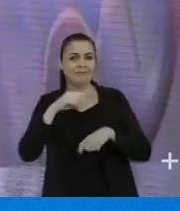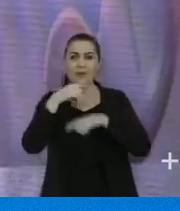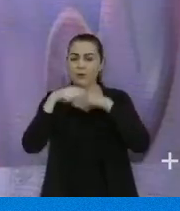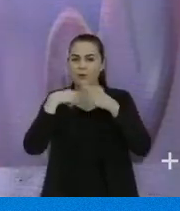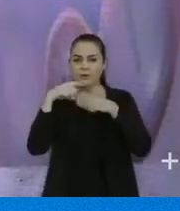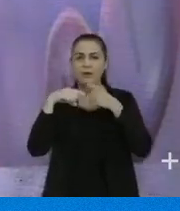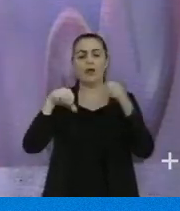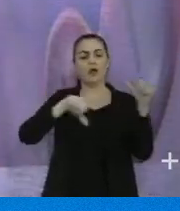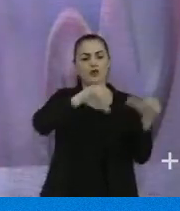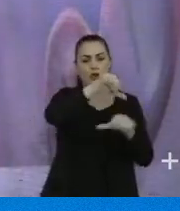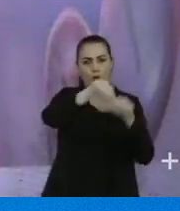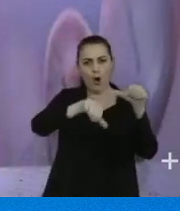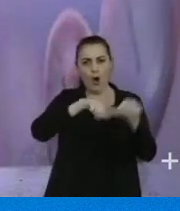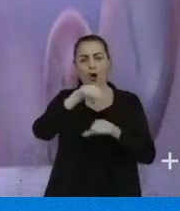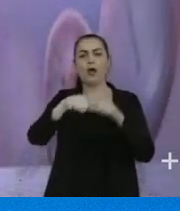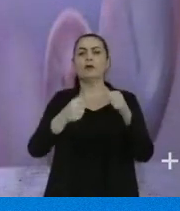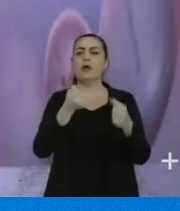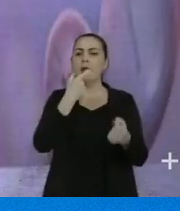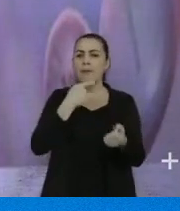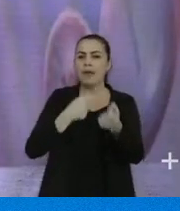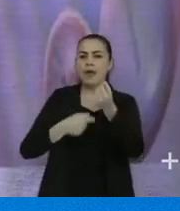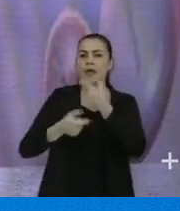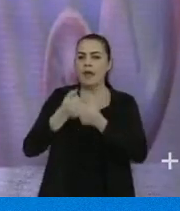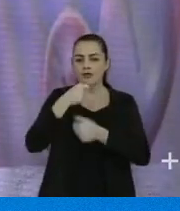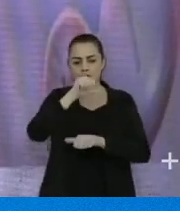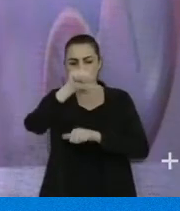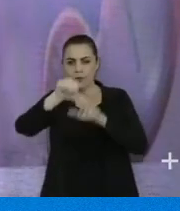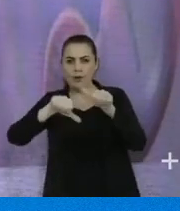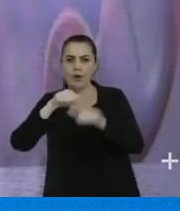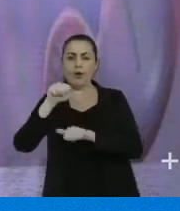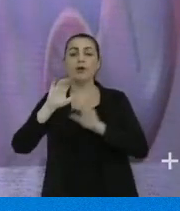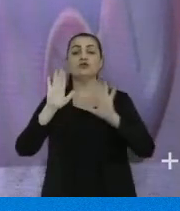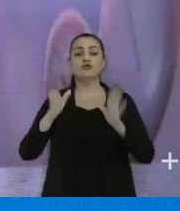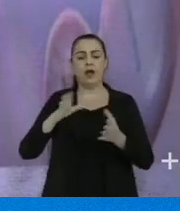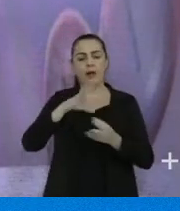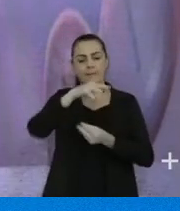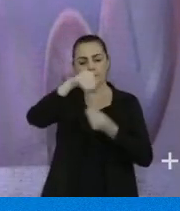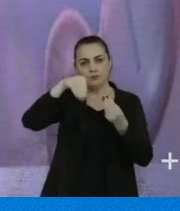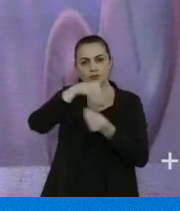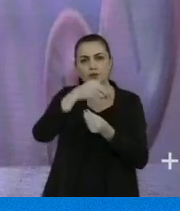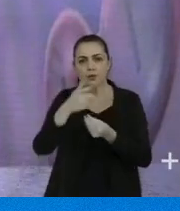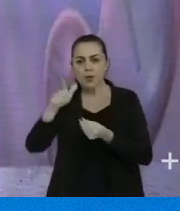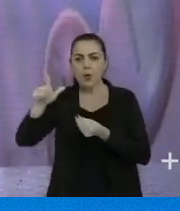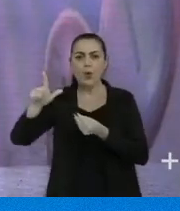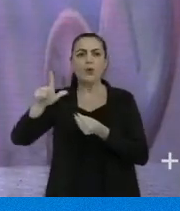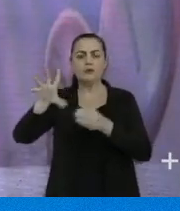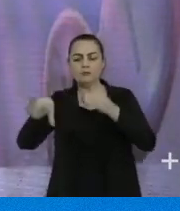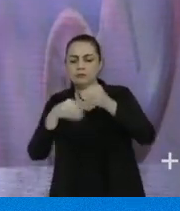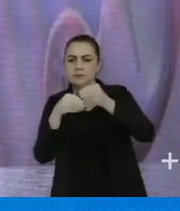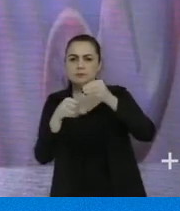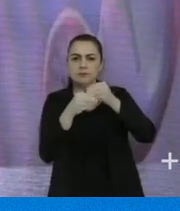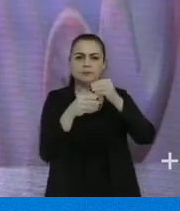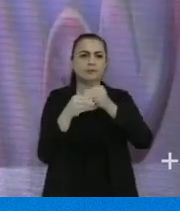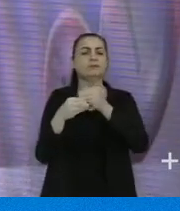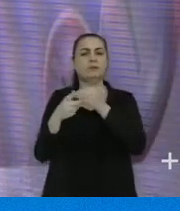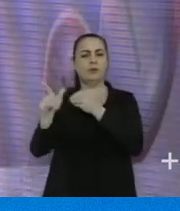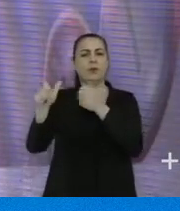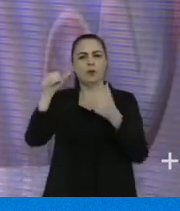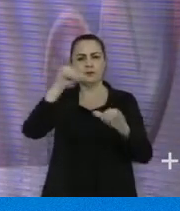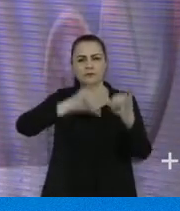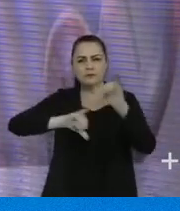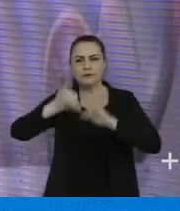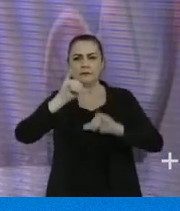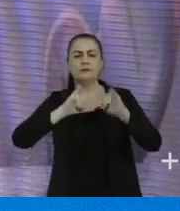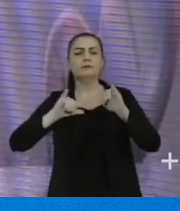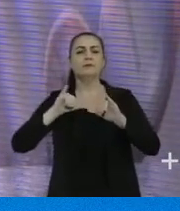está usando, já vai associando outra substância, vai identificando onde está a dificuldade,